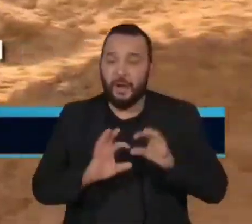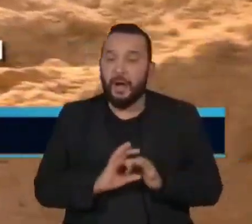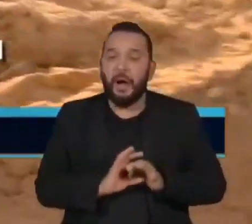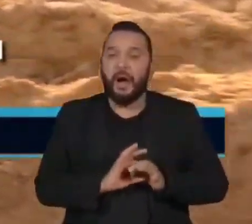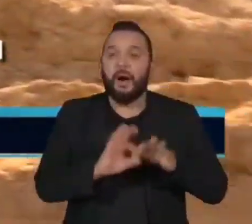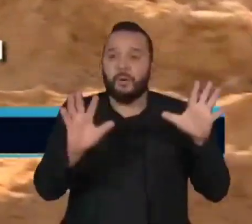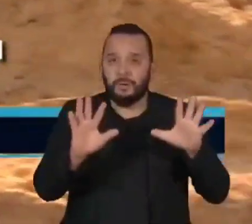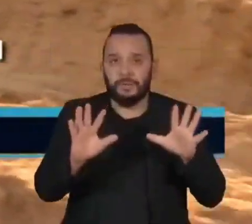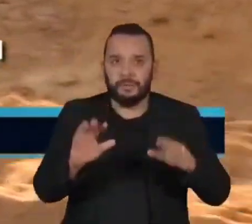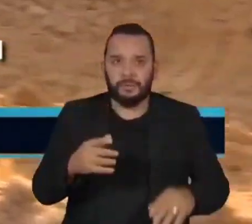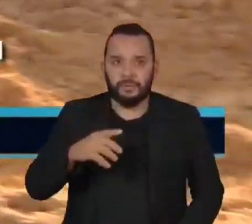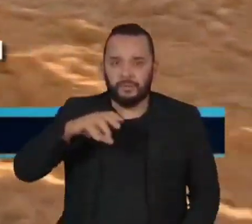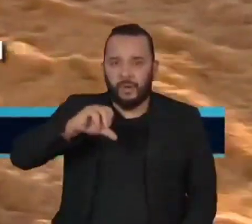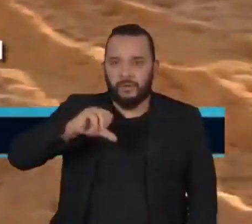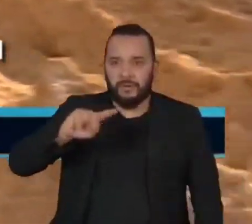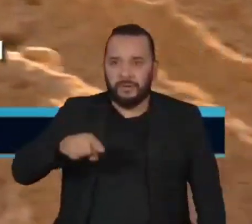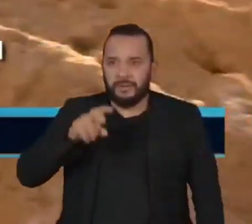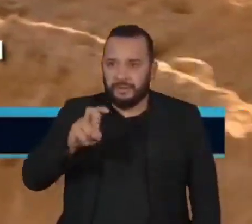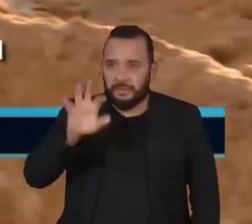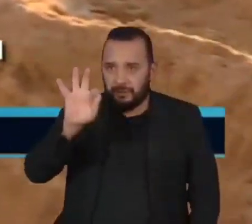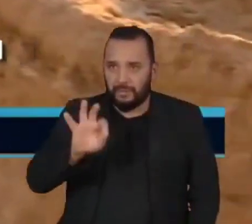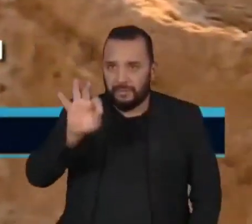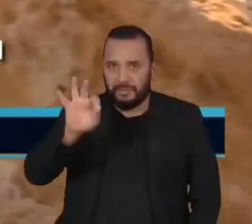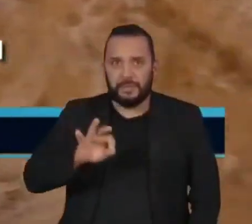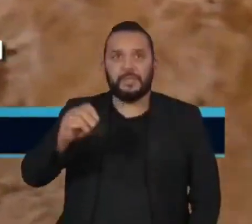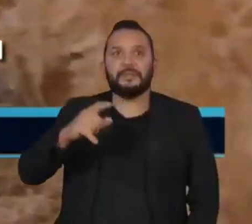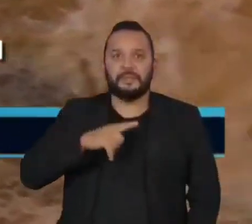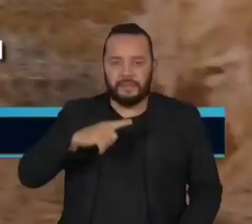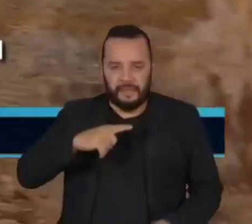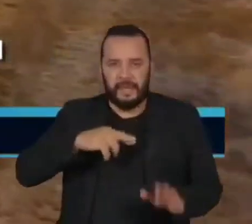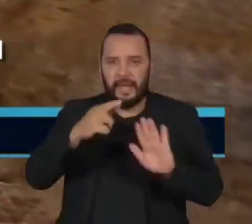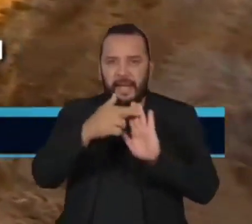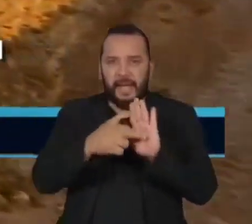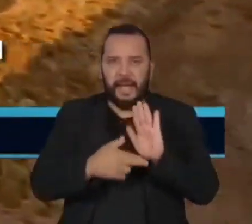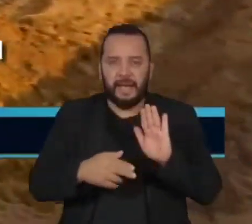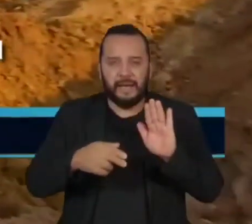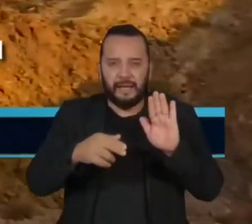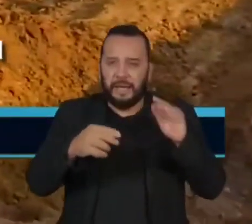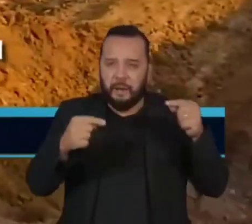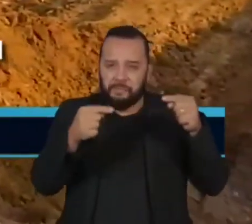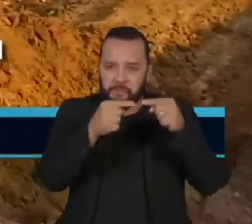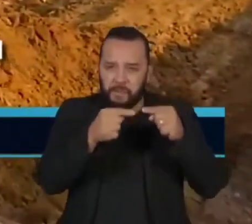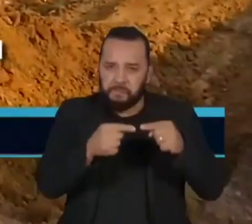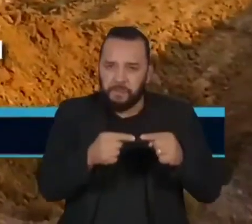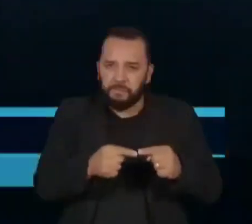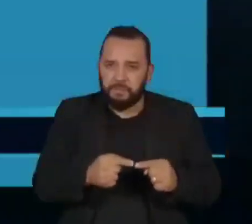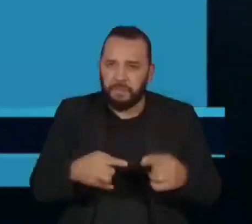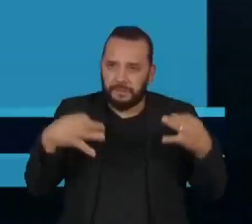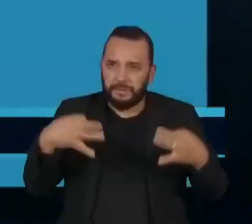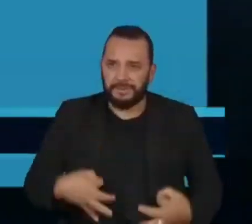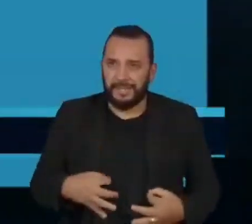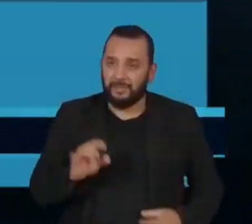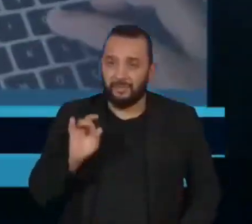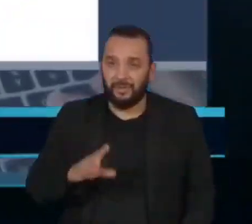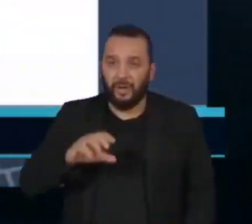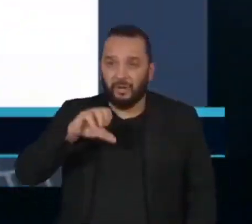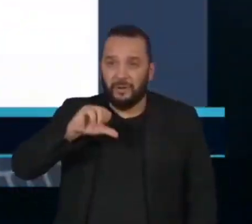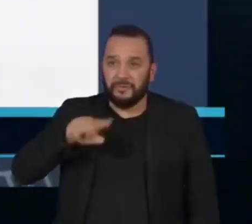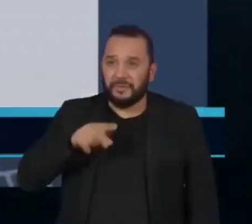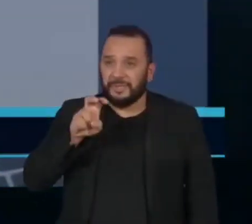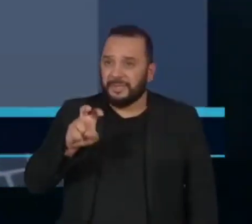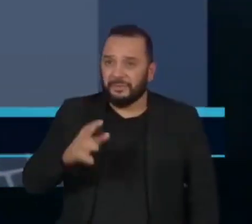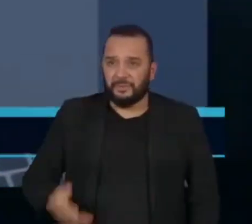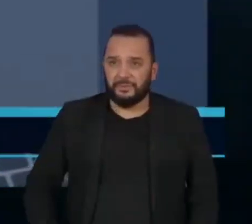seja, 9,5% do total, estão em conformidade com os critérios legais da atividade. A plataforma